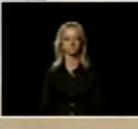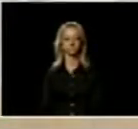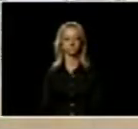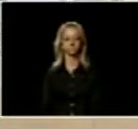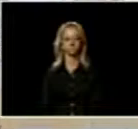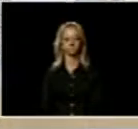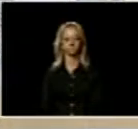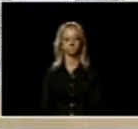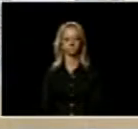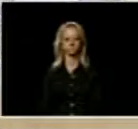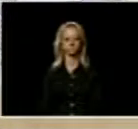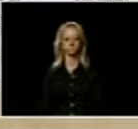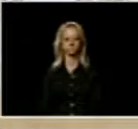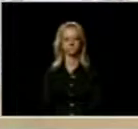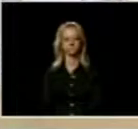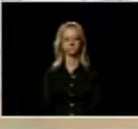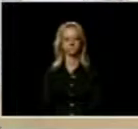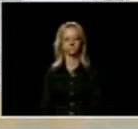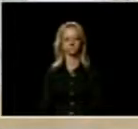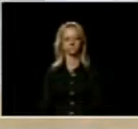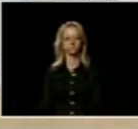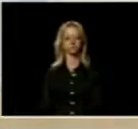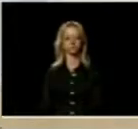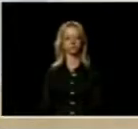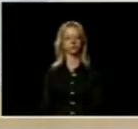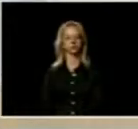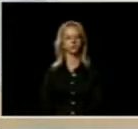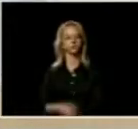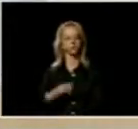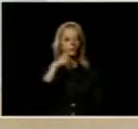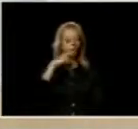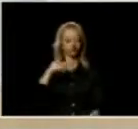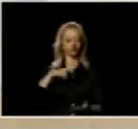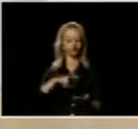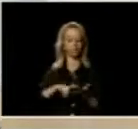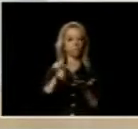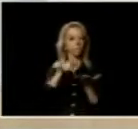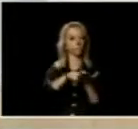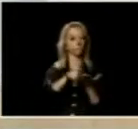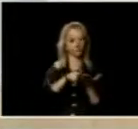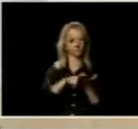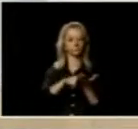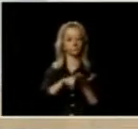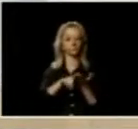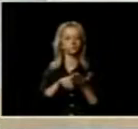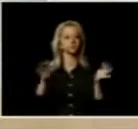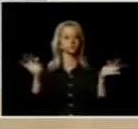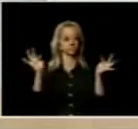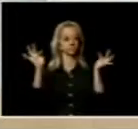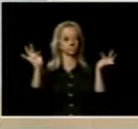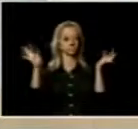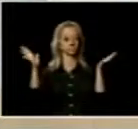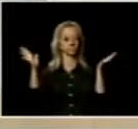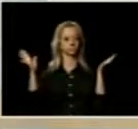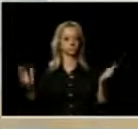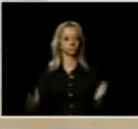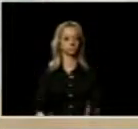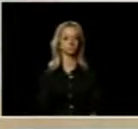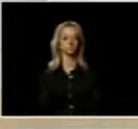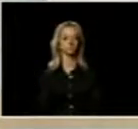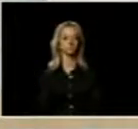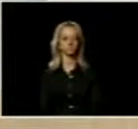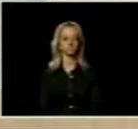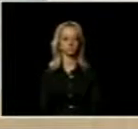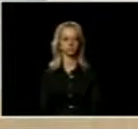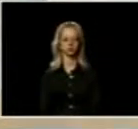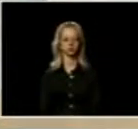Pelo material oficial aqui da festa, coloca como sessão solene da Câmara dia